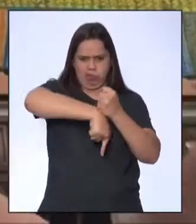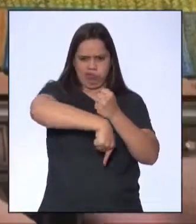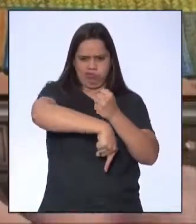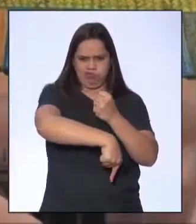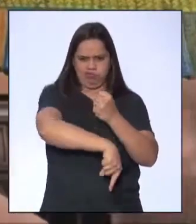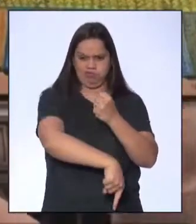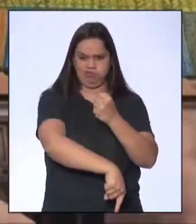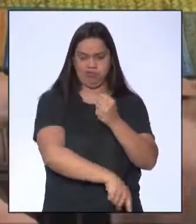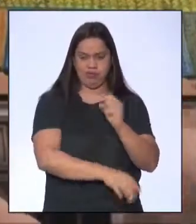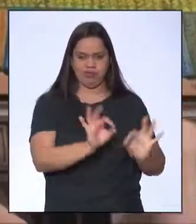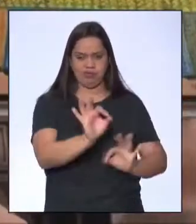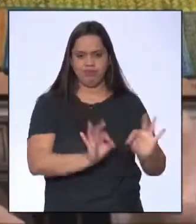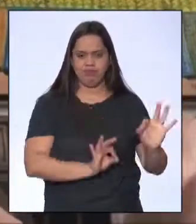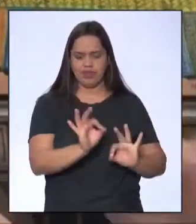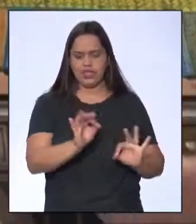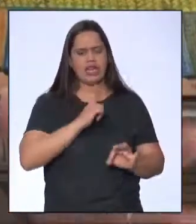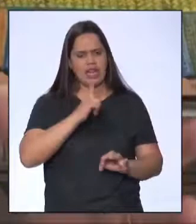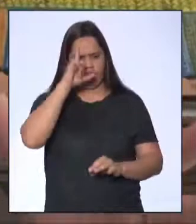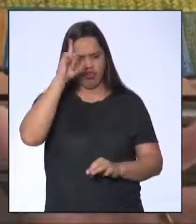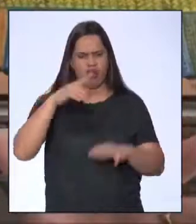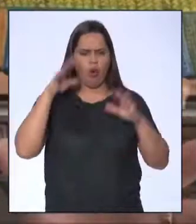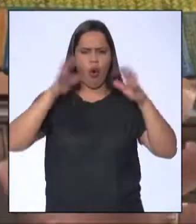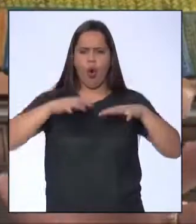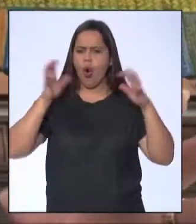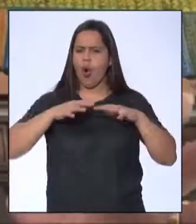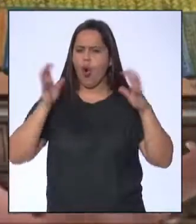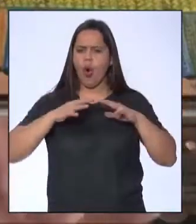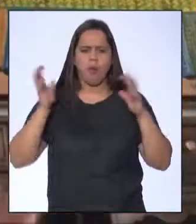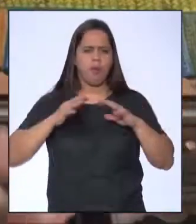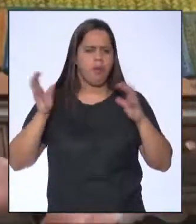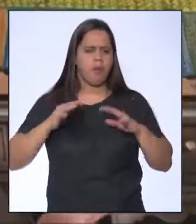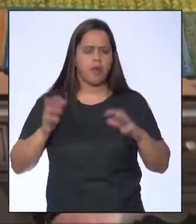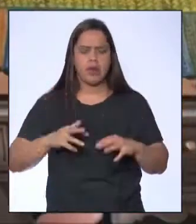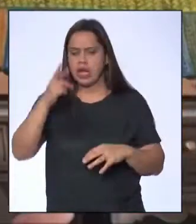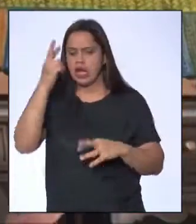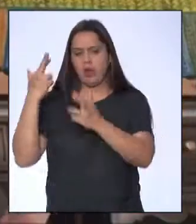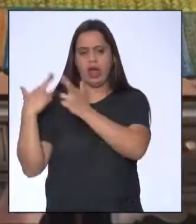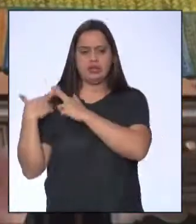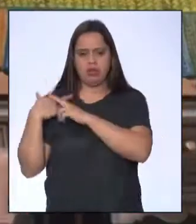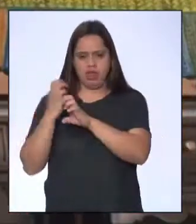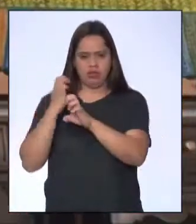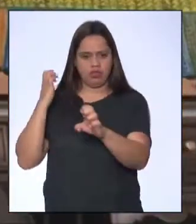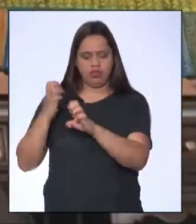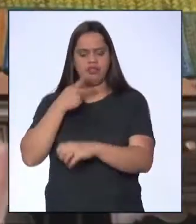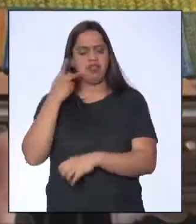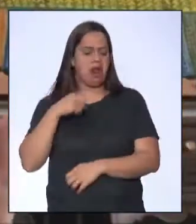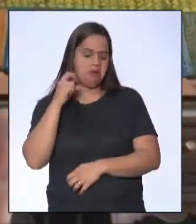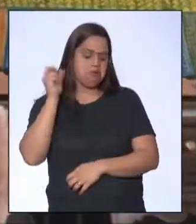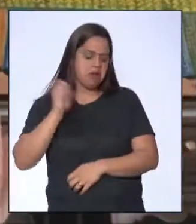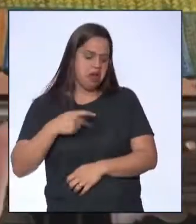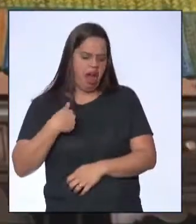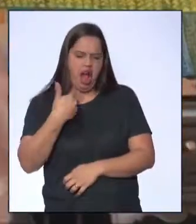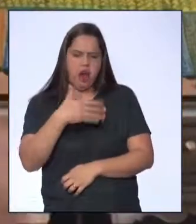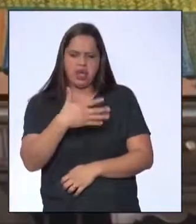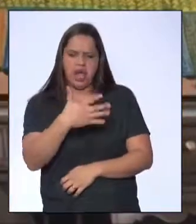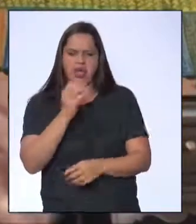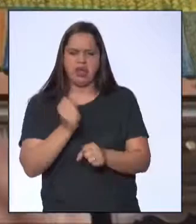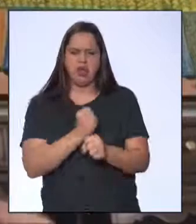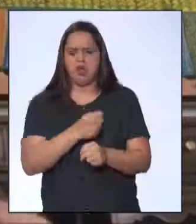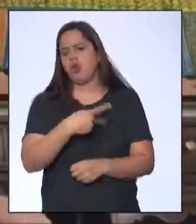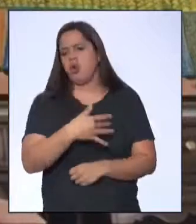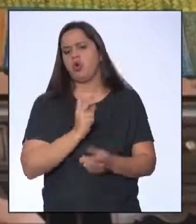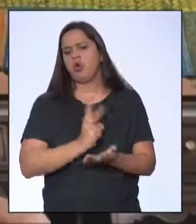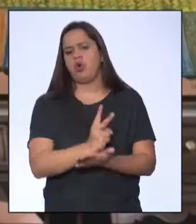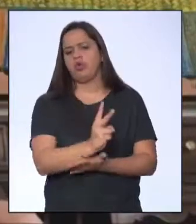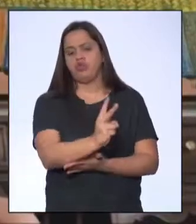Digamos que um dia estava chovendo muito, o responsável técnico chegou lá e falou, tá legal, passa para frente.